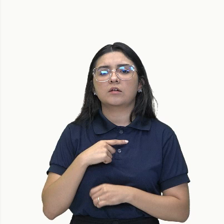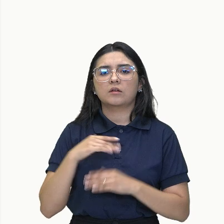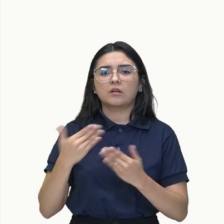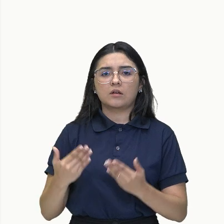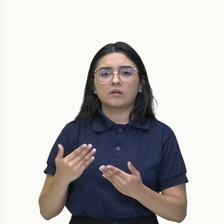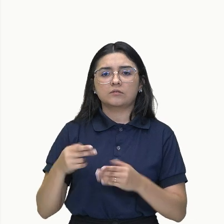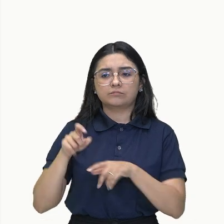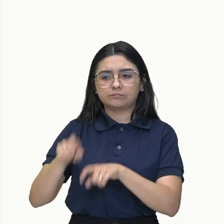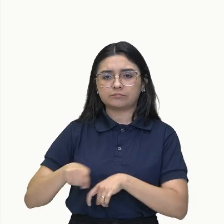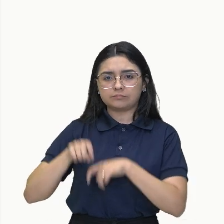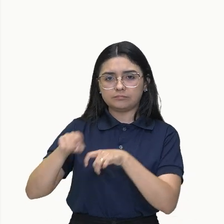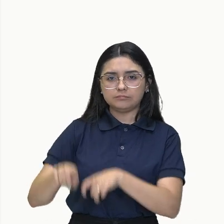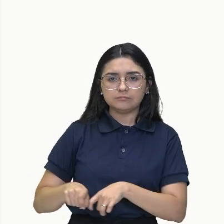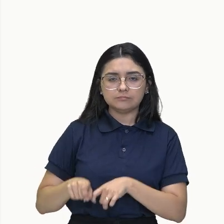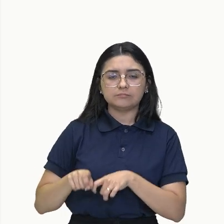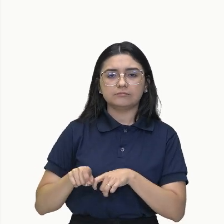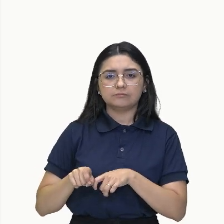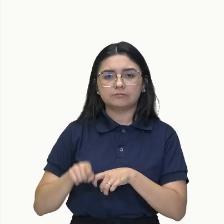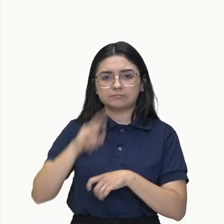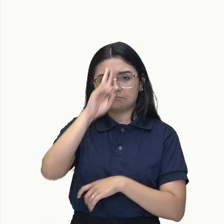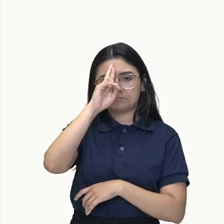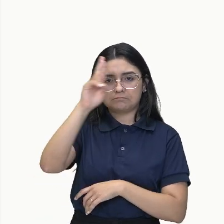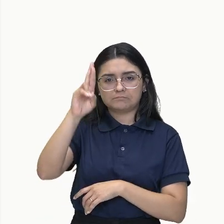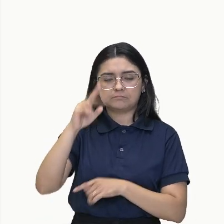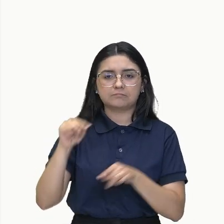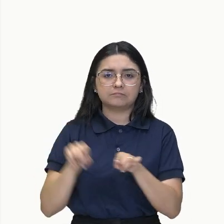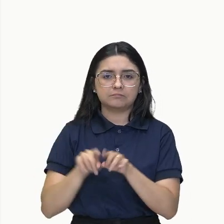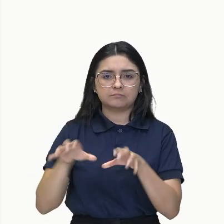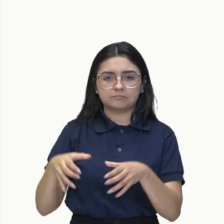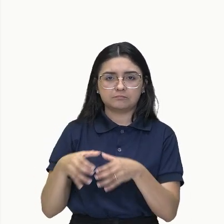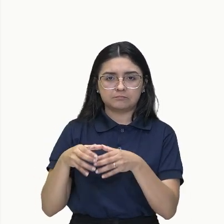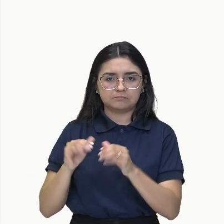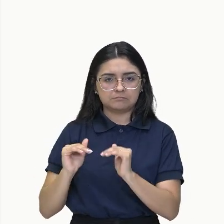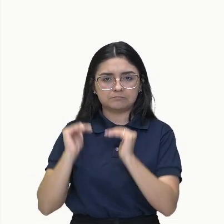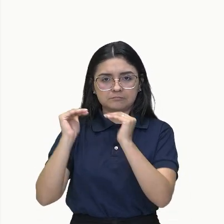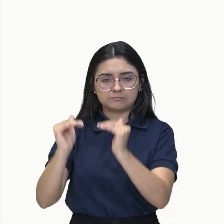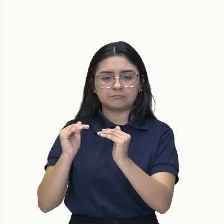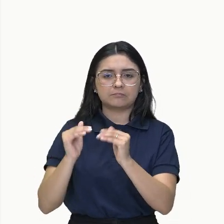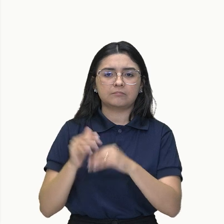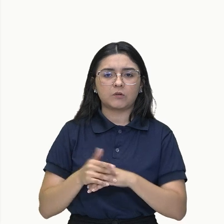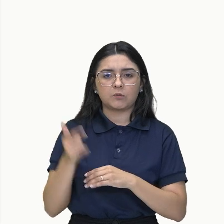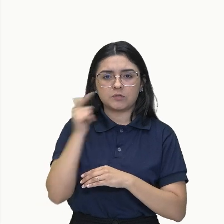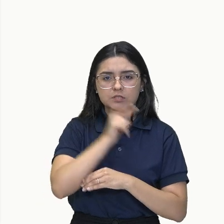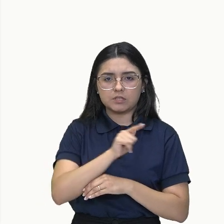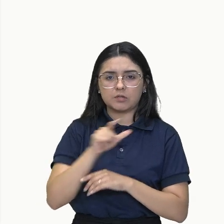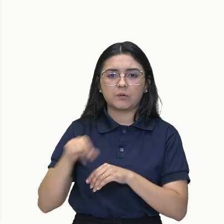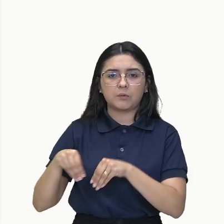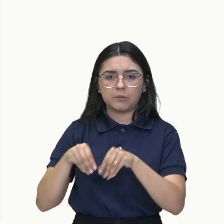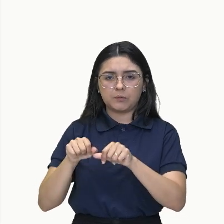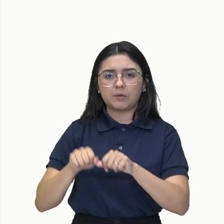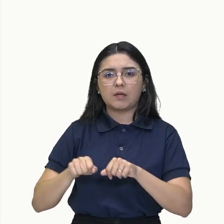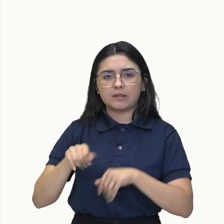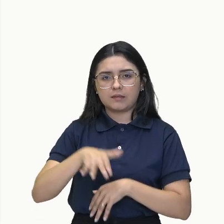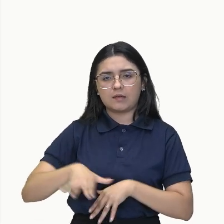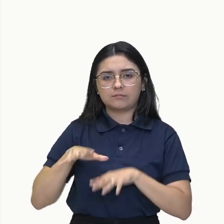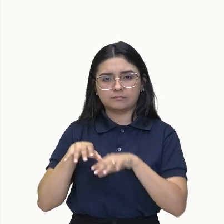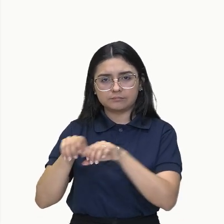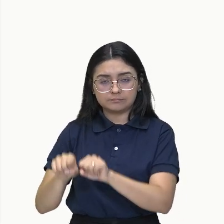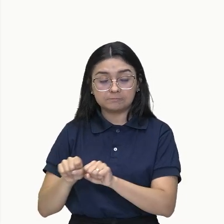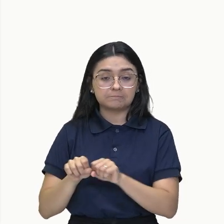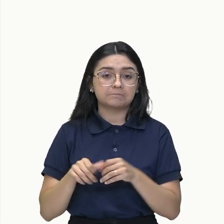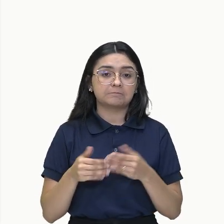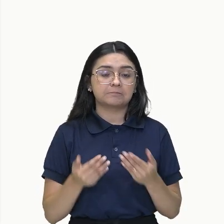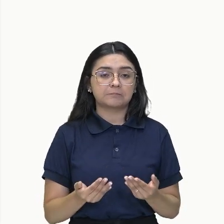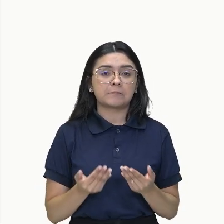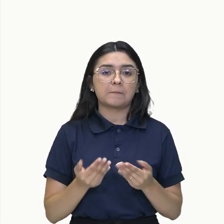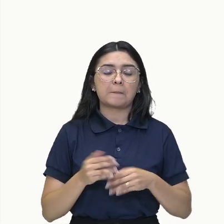elites rurais que estavam ali com o poder econômico e conseguiram apossar-se dessas porções territoriais. Além do mais,